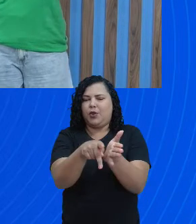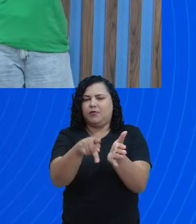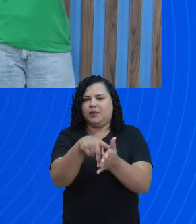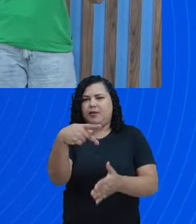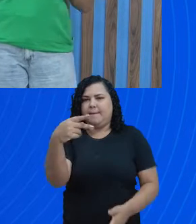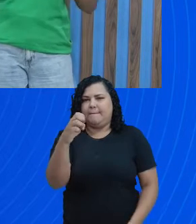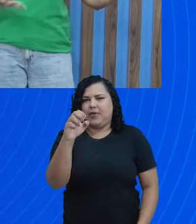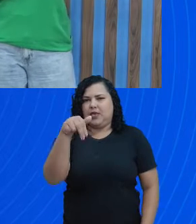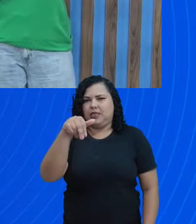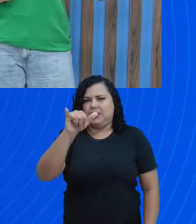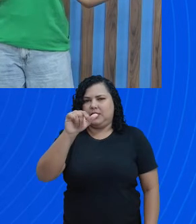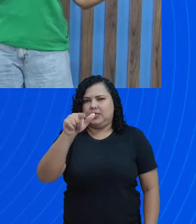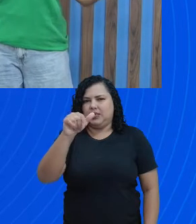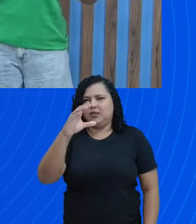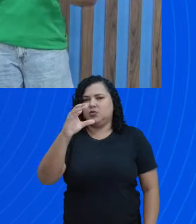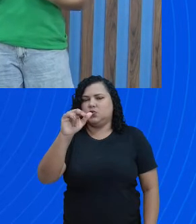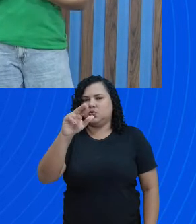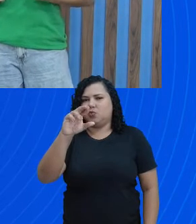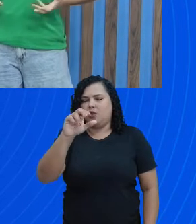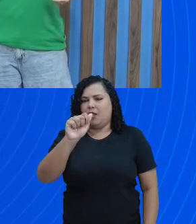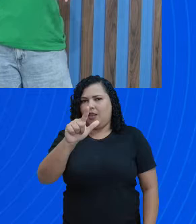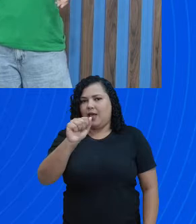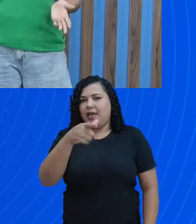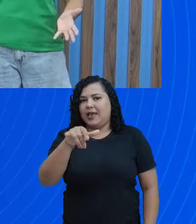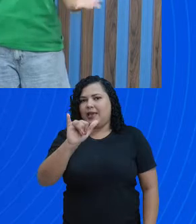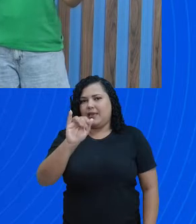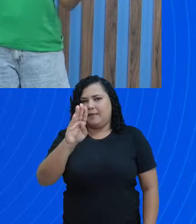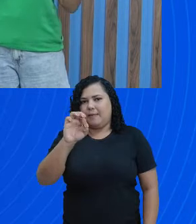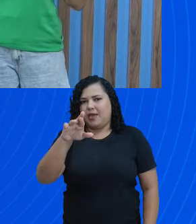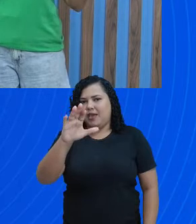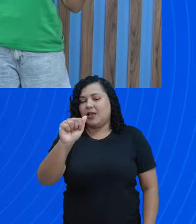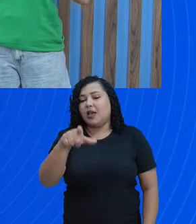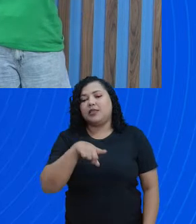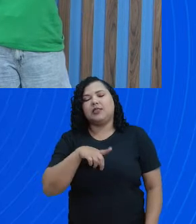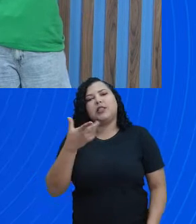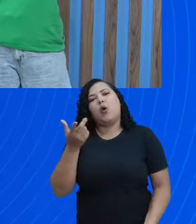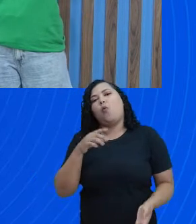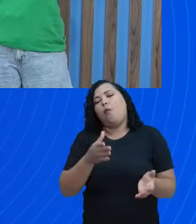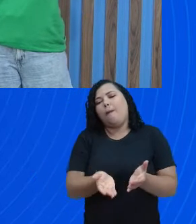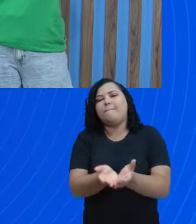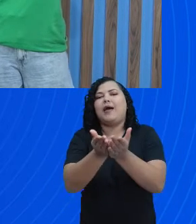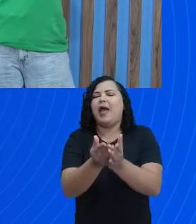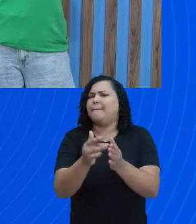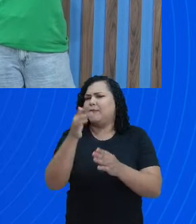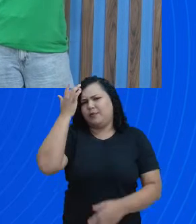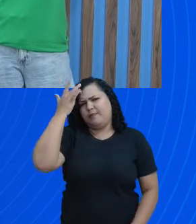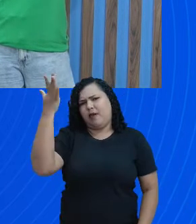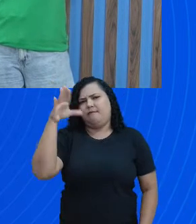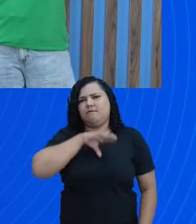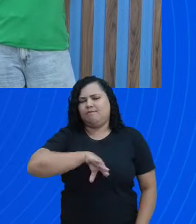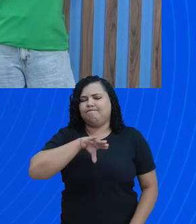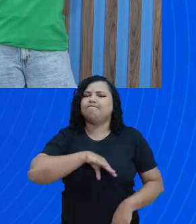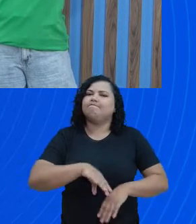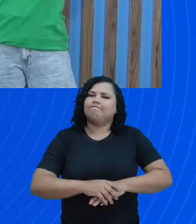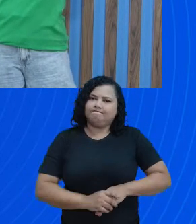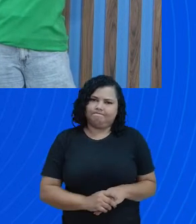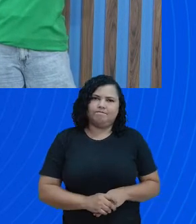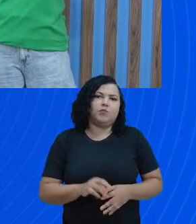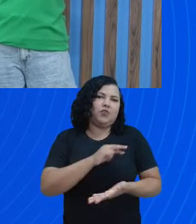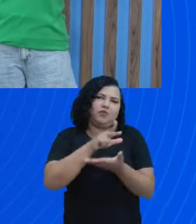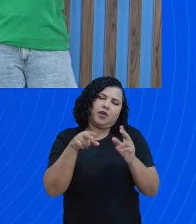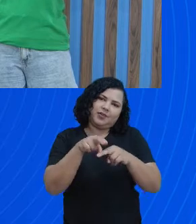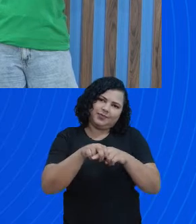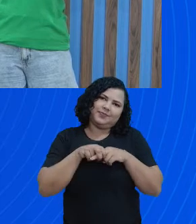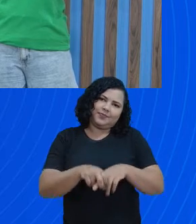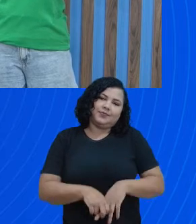Ibérica, voltado para o mar. Então, a saída para o mar foi muito mais fácil para Portugal, e por diversos motivos,